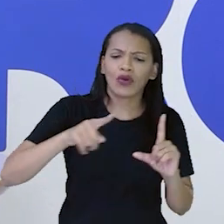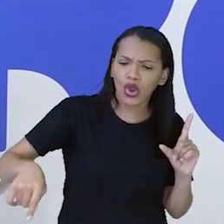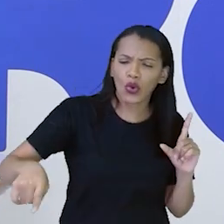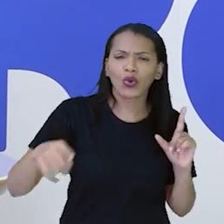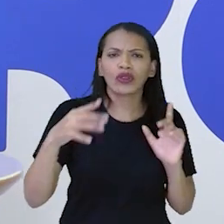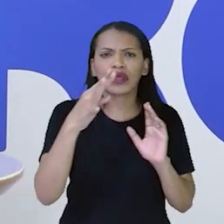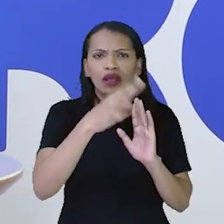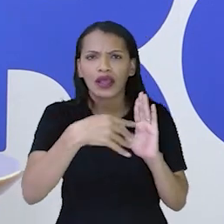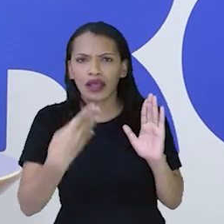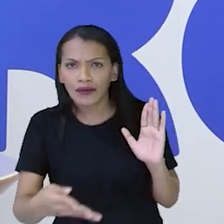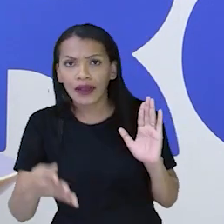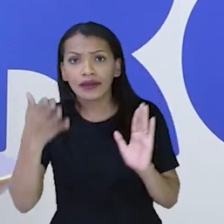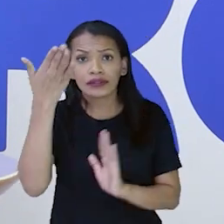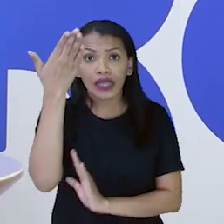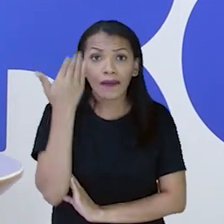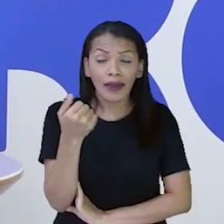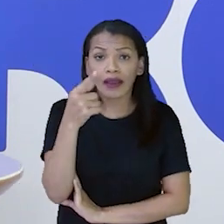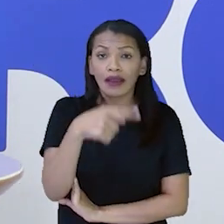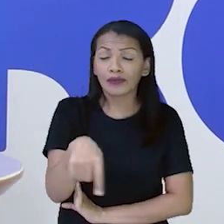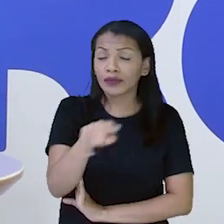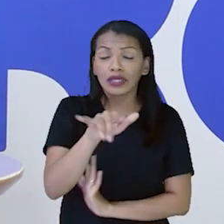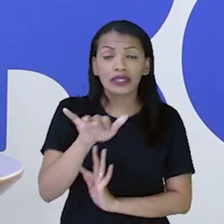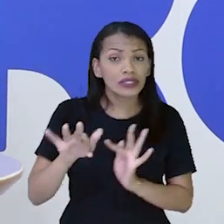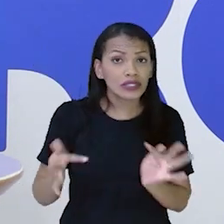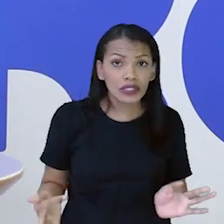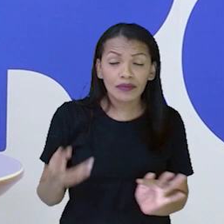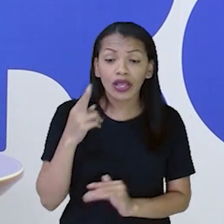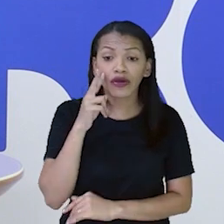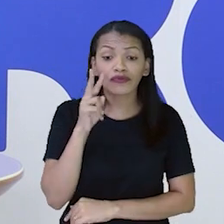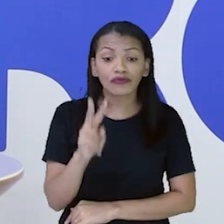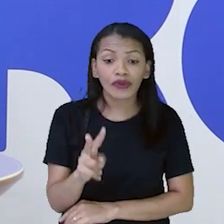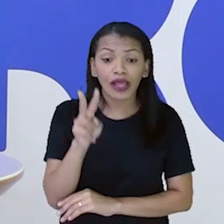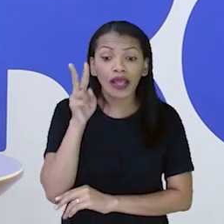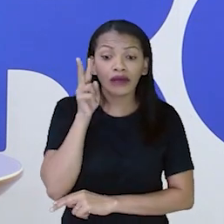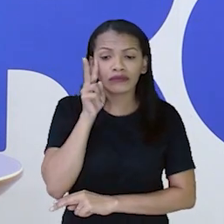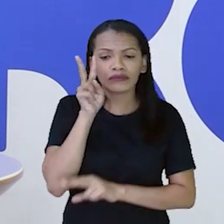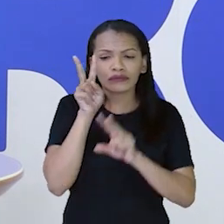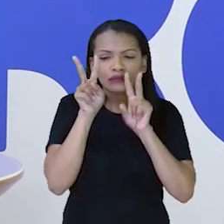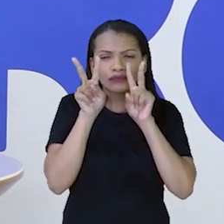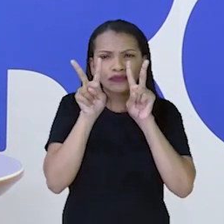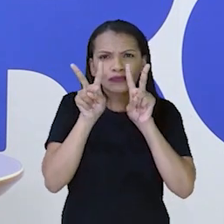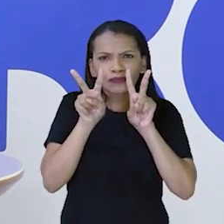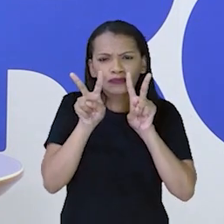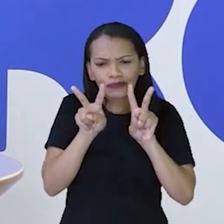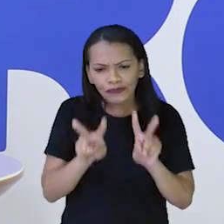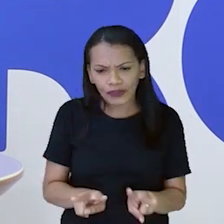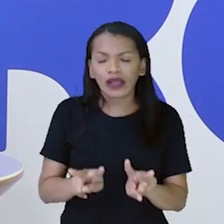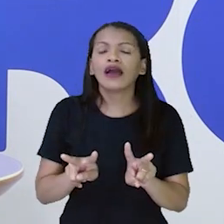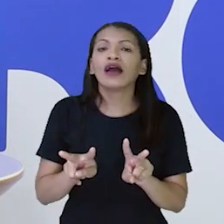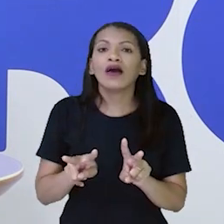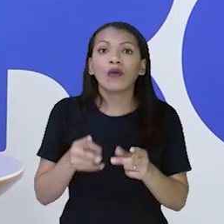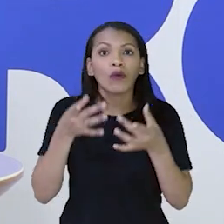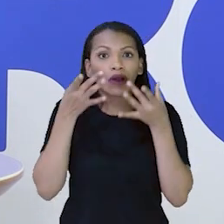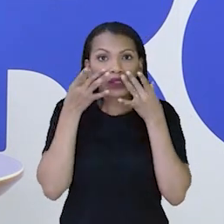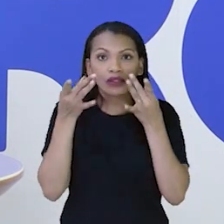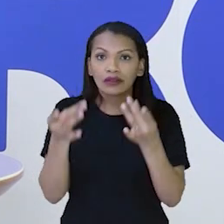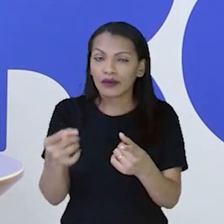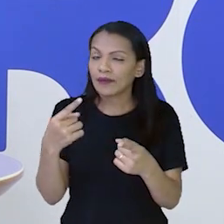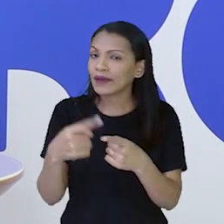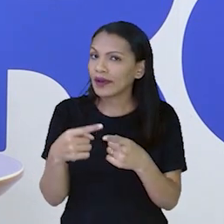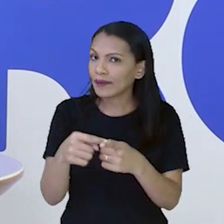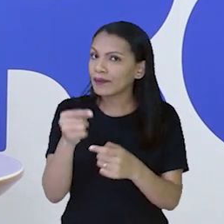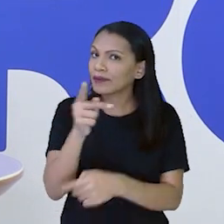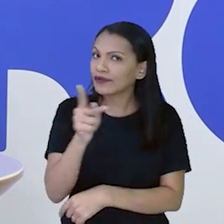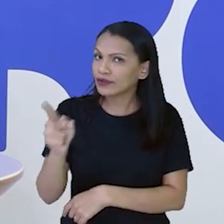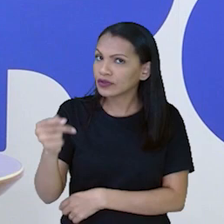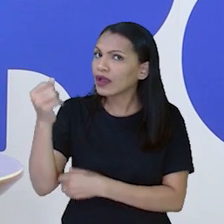para você saber responder, simplesmente você lê com atenção. Tá certo? A professora estava explicando muito bem ali o